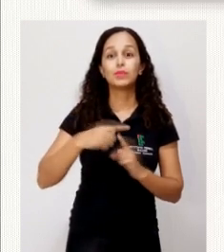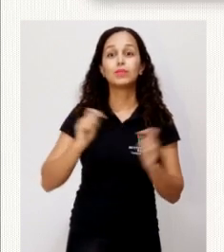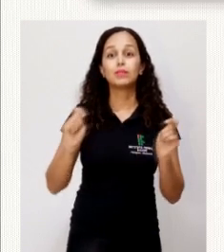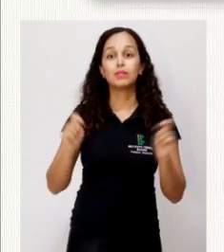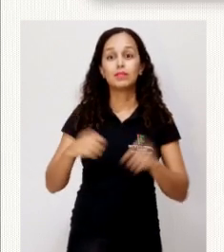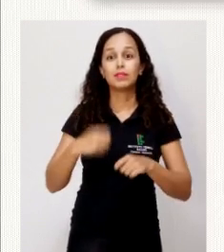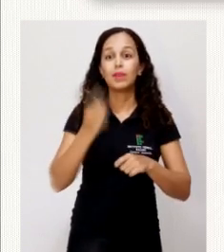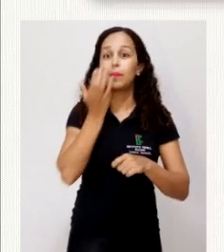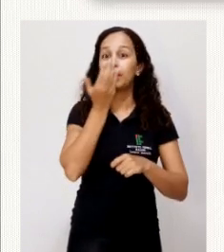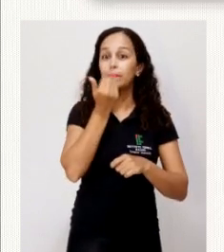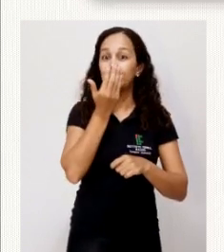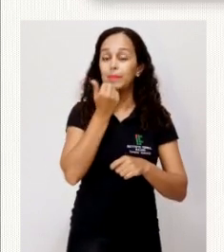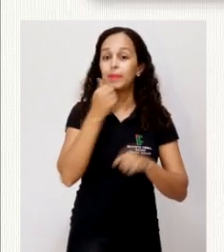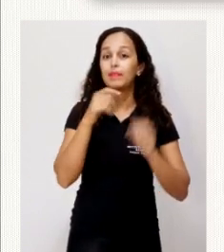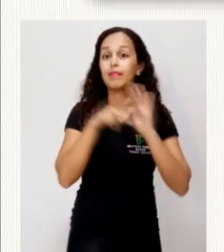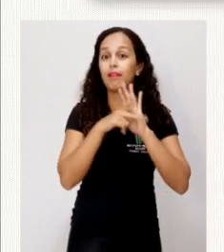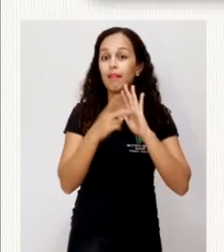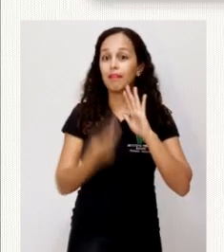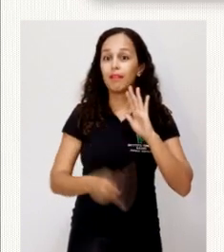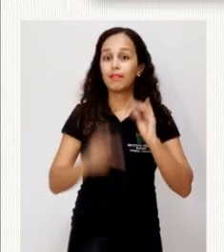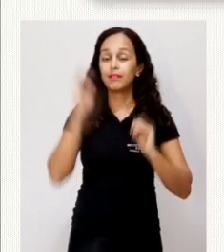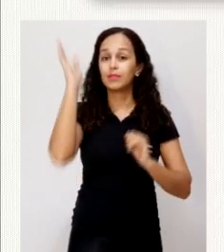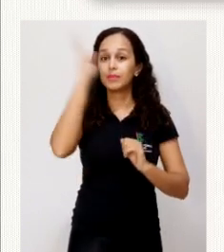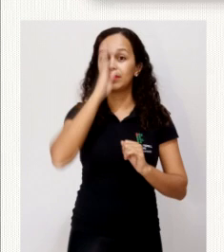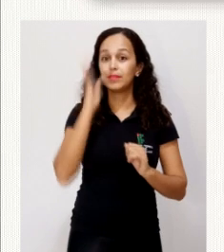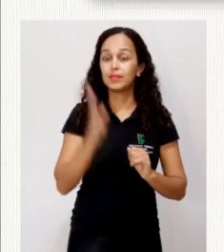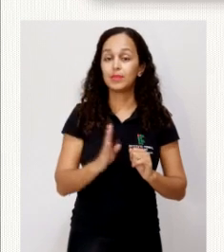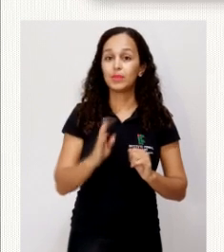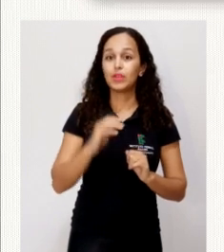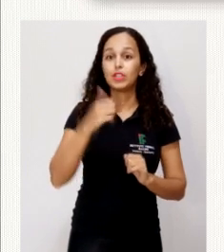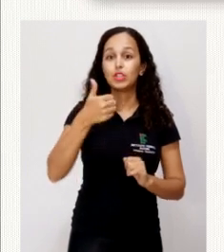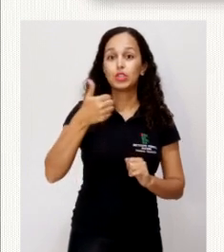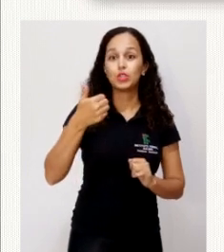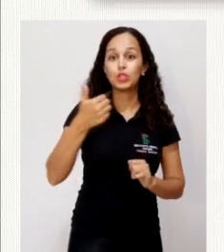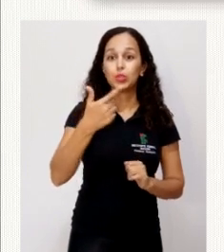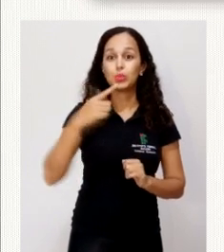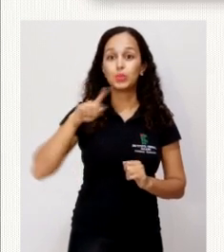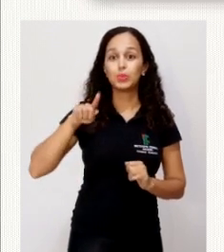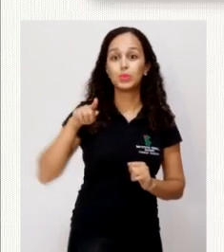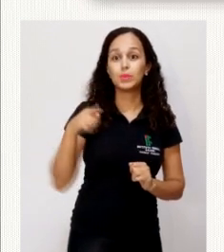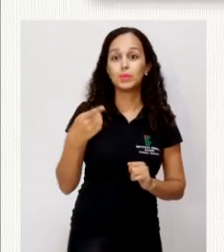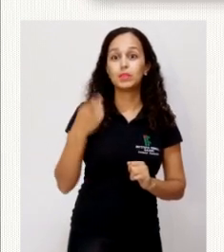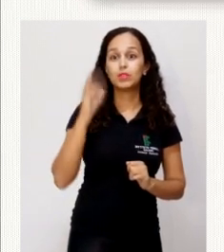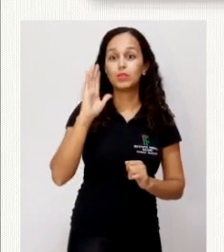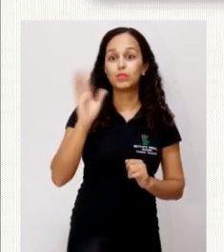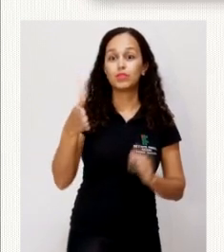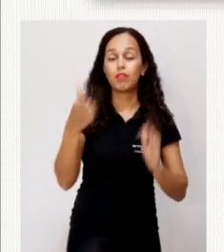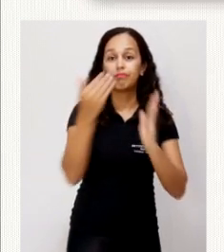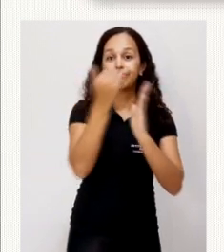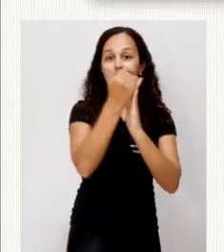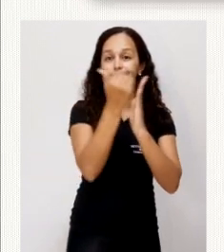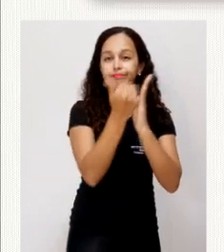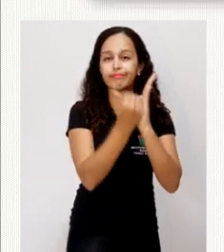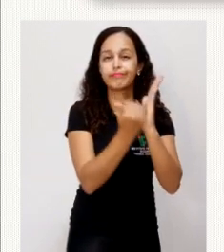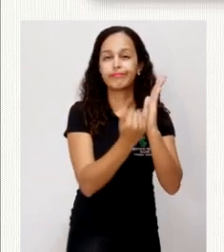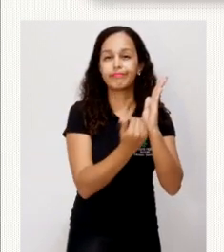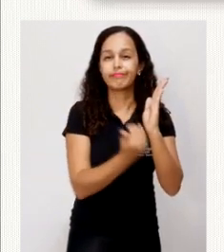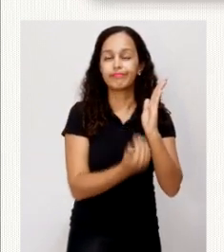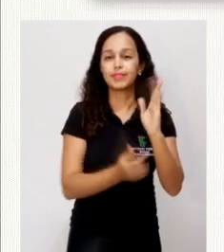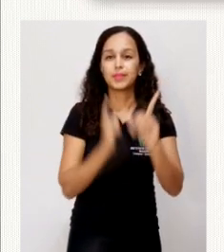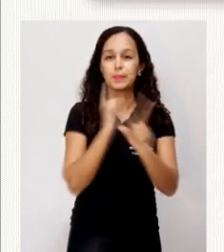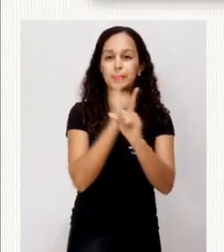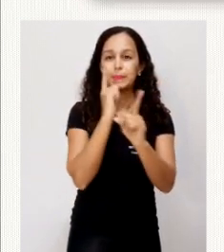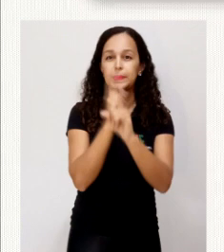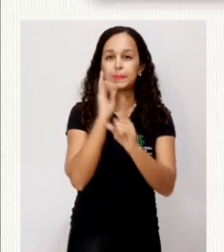com potencial alimentício, isso aqui no Brasil. Mais de 12 mil já foram catalogadas, 7